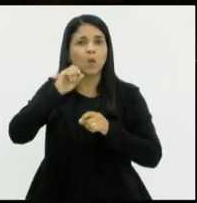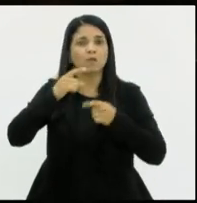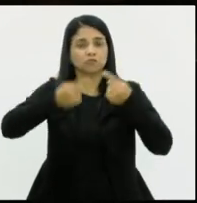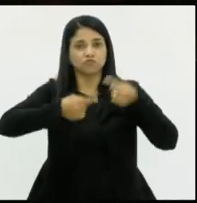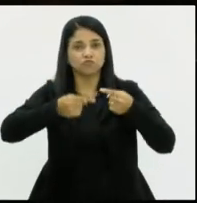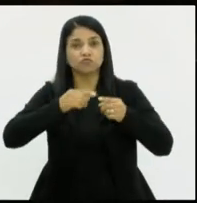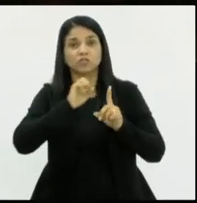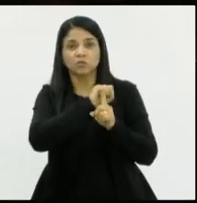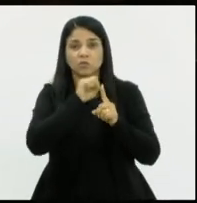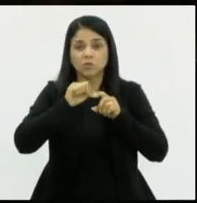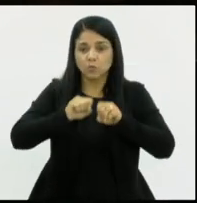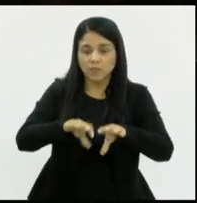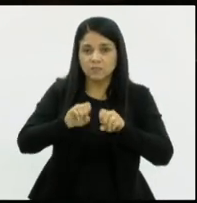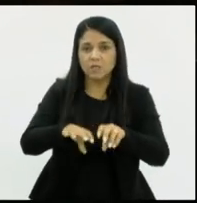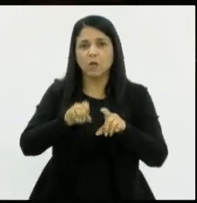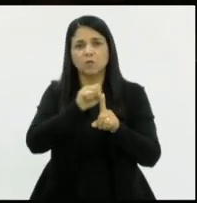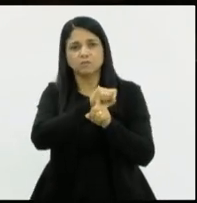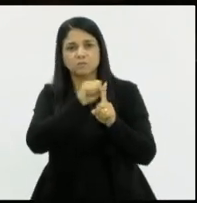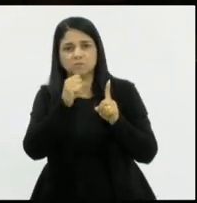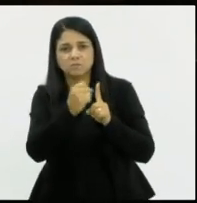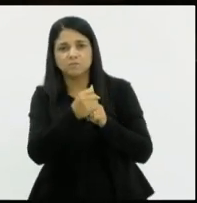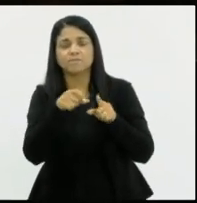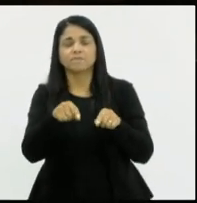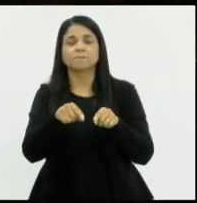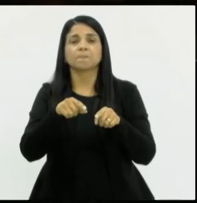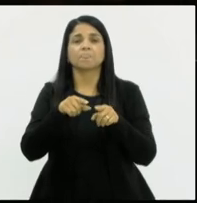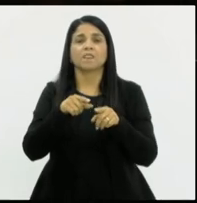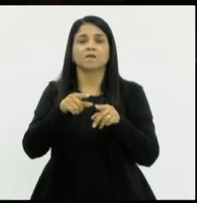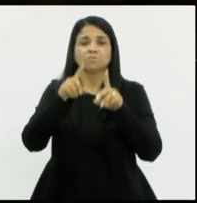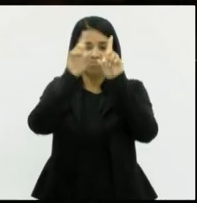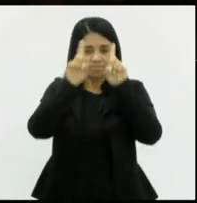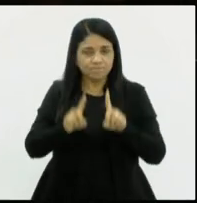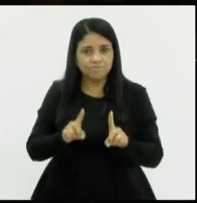social, pessoas com deficiência, da saúde da mulher,